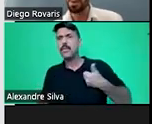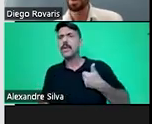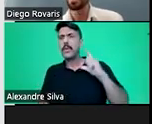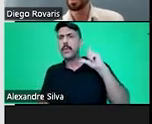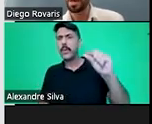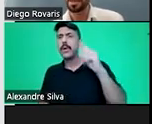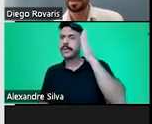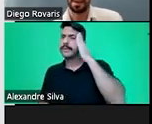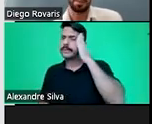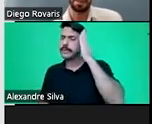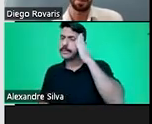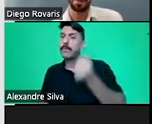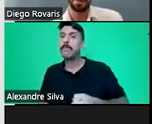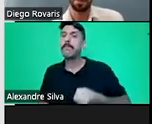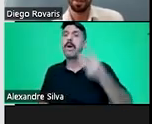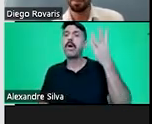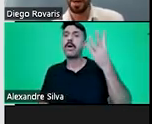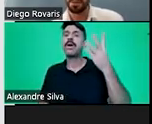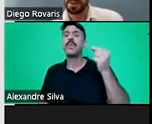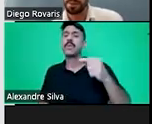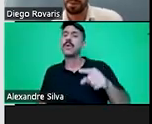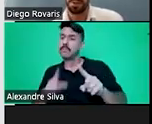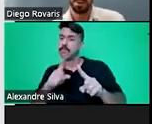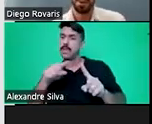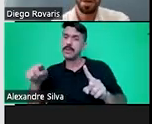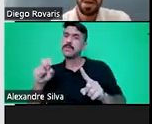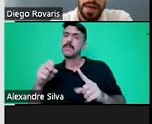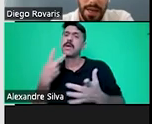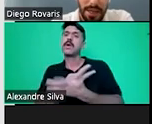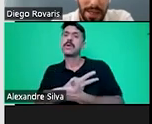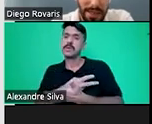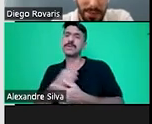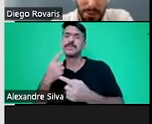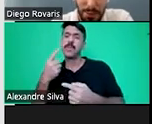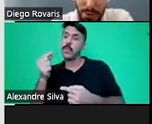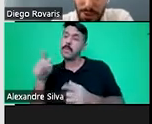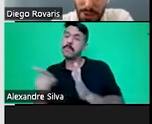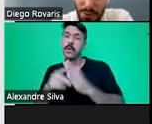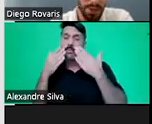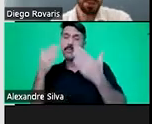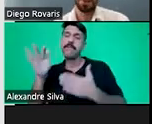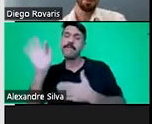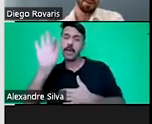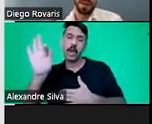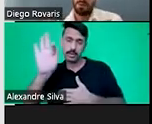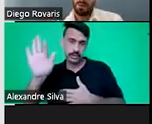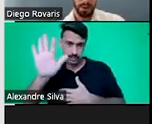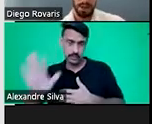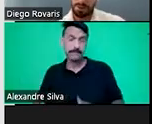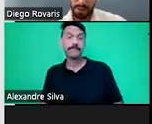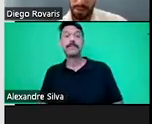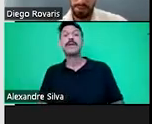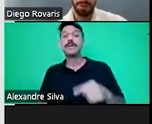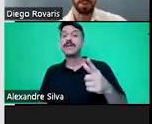reflete o quanto que a variabilidade nesses genes impactam nesse fenótipo. E nesse estudo piloto, a gente viu que o resultado vai